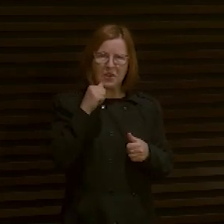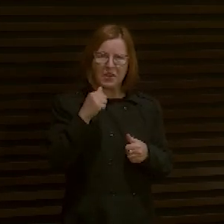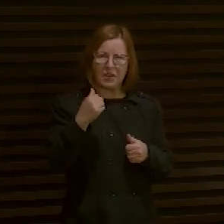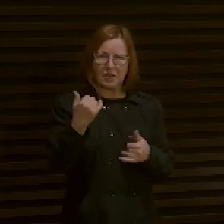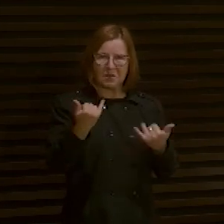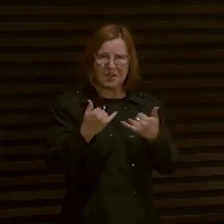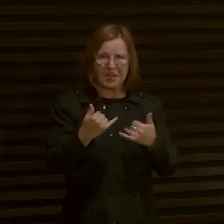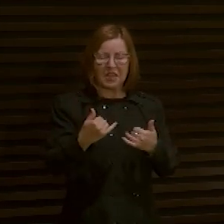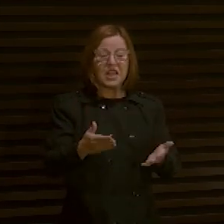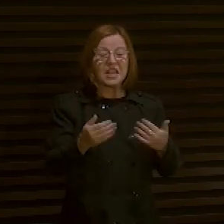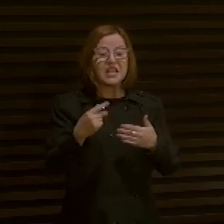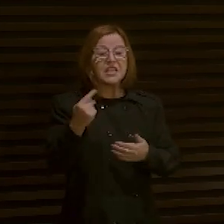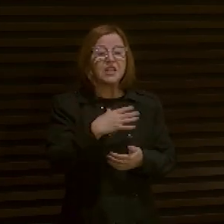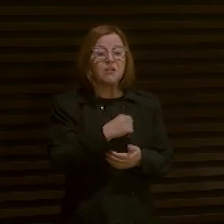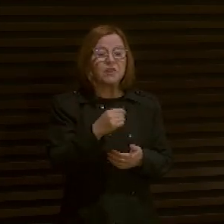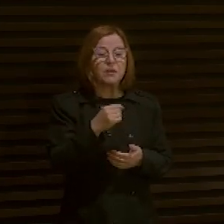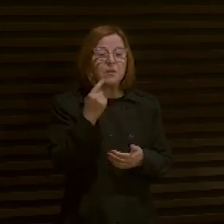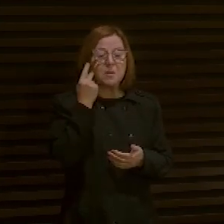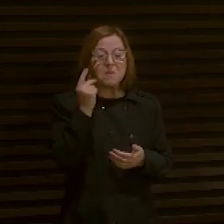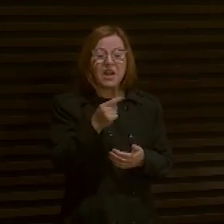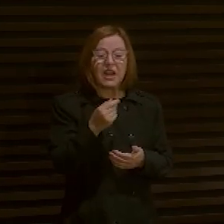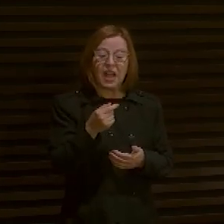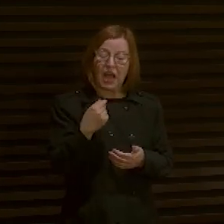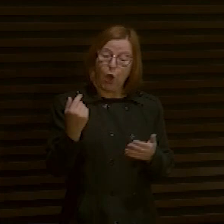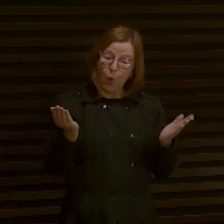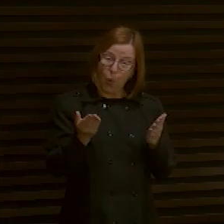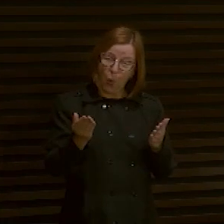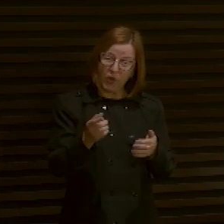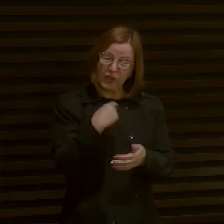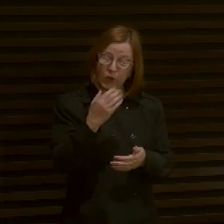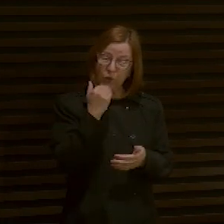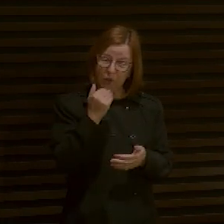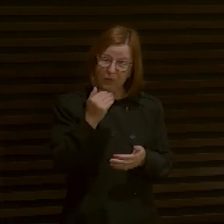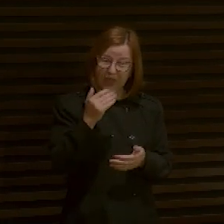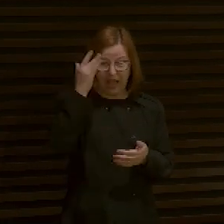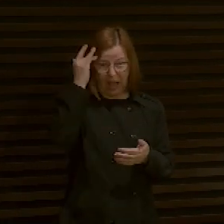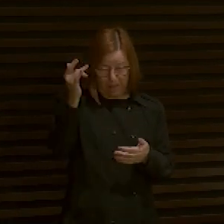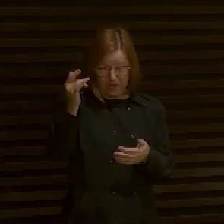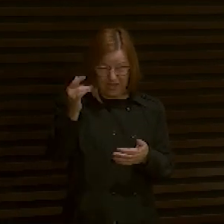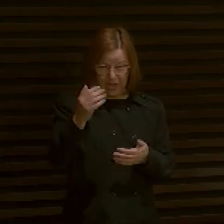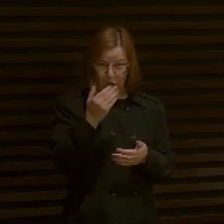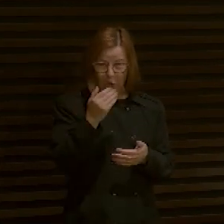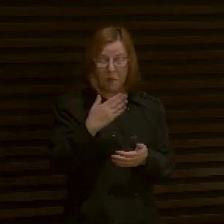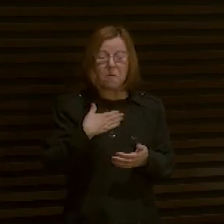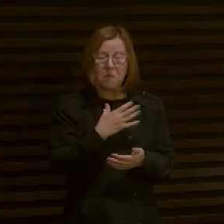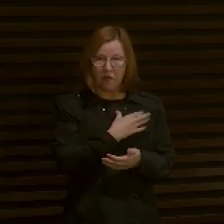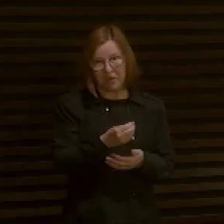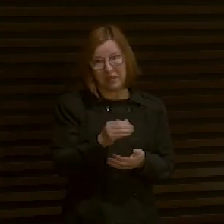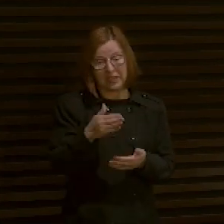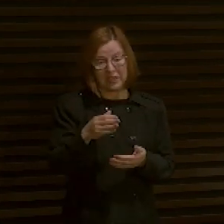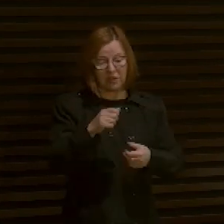o seu filho para que hoje o comamos, e amanhã comeremos o meu. Assim cozinhamos o meu filho e o